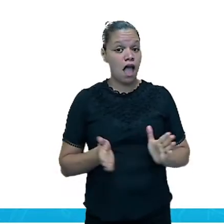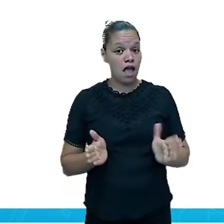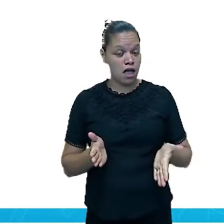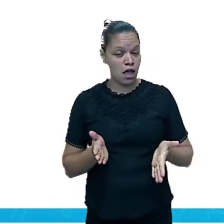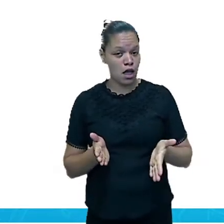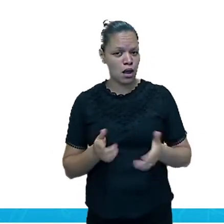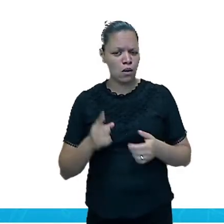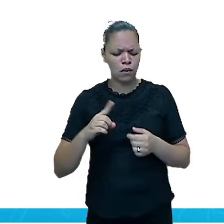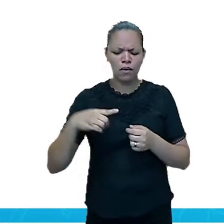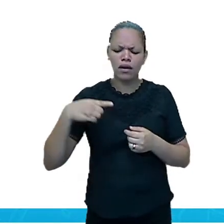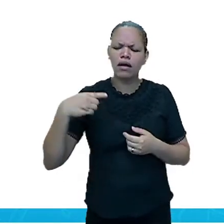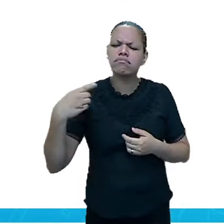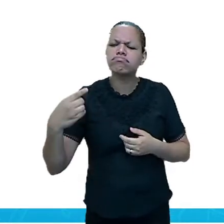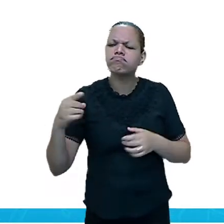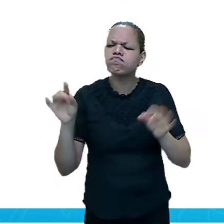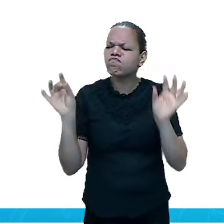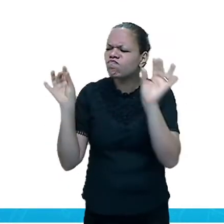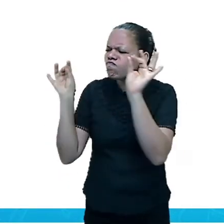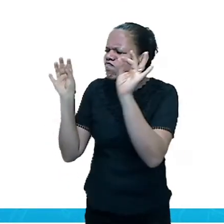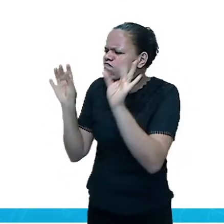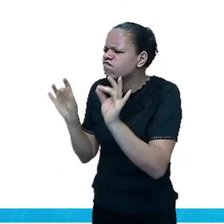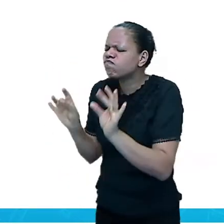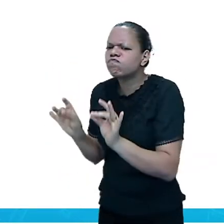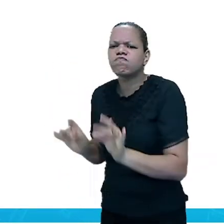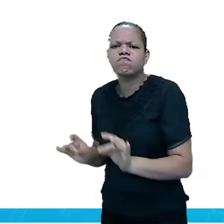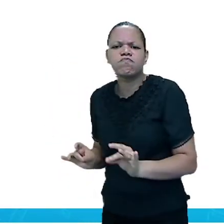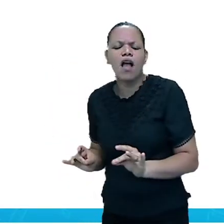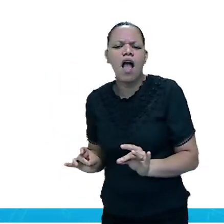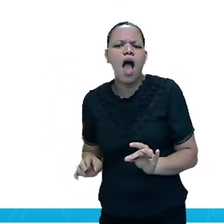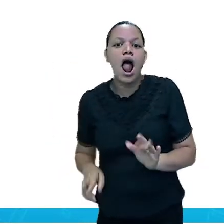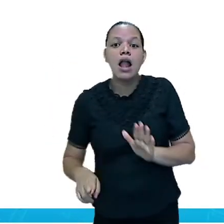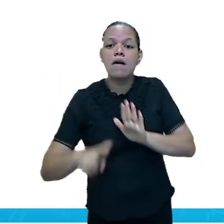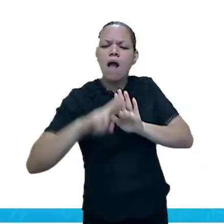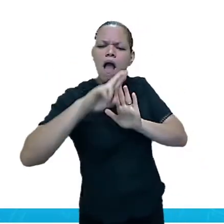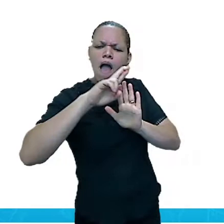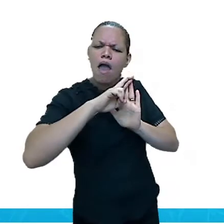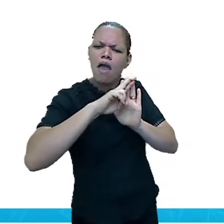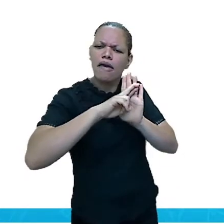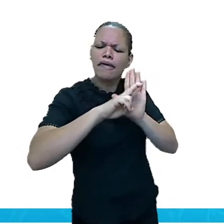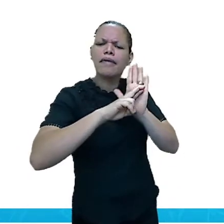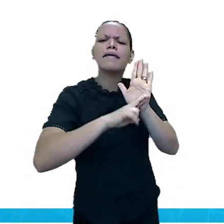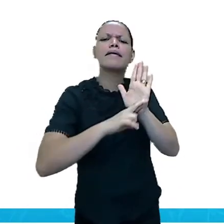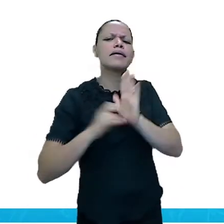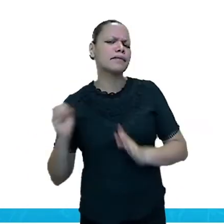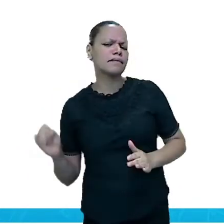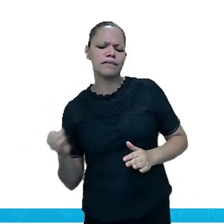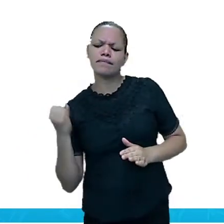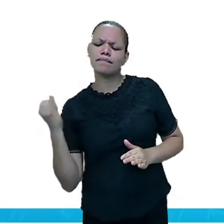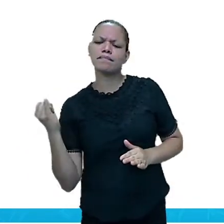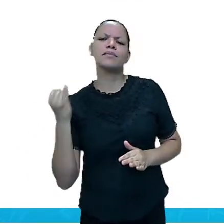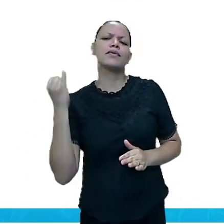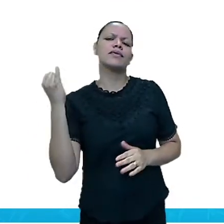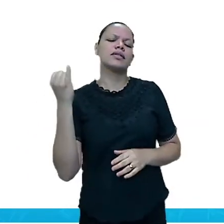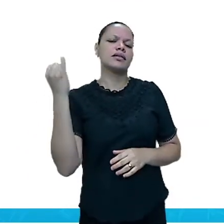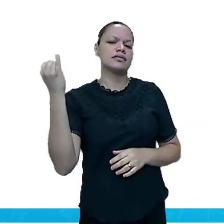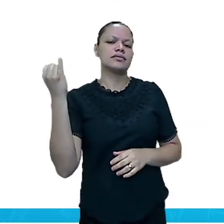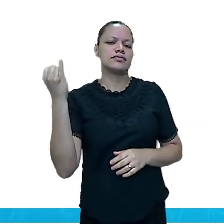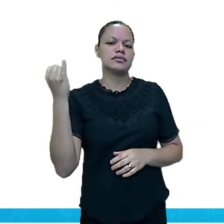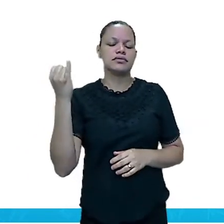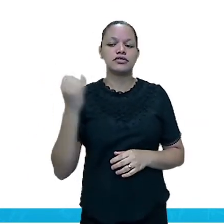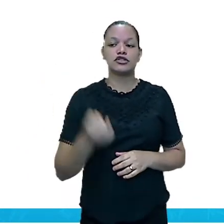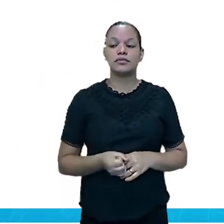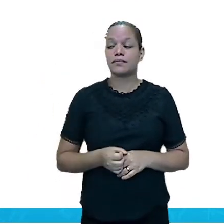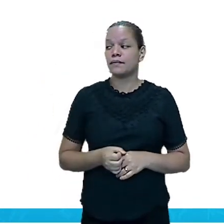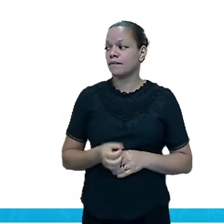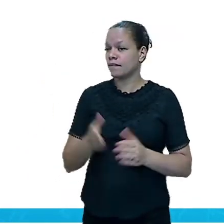por um outro detalhe que seriam regras para a gente fazer a construção desse número romano. Então dentro desses símbolos,